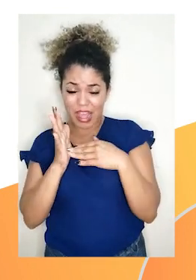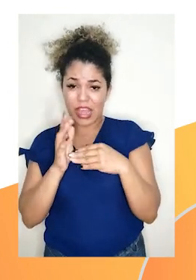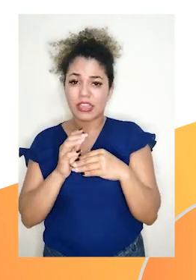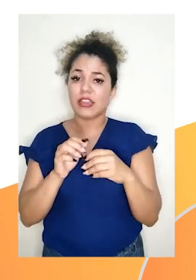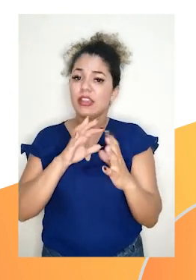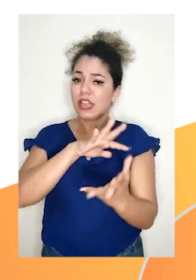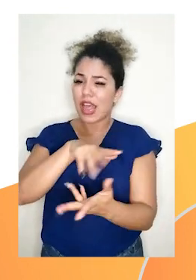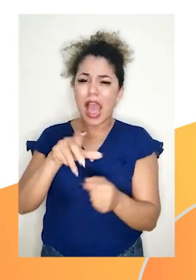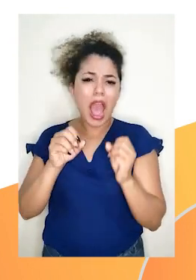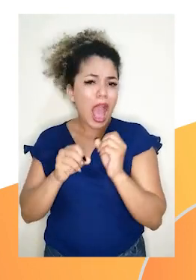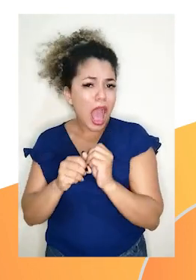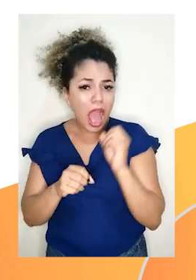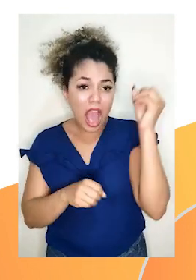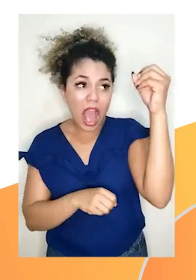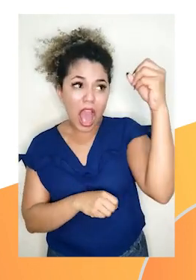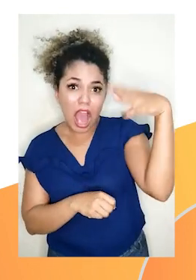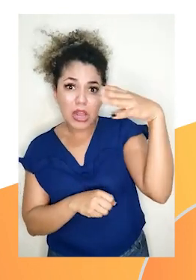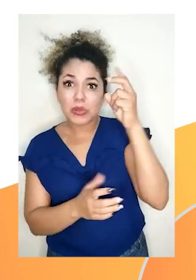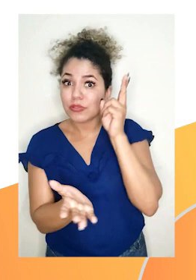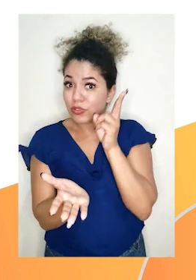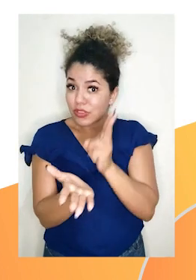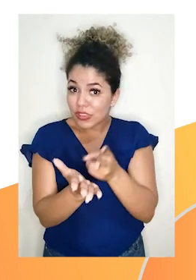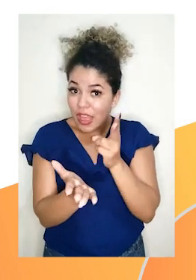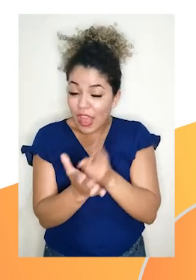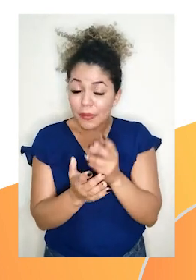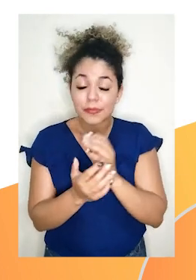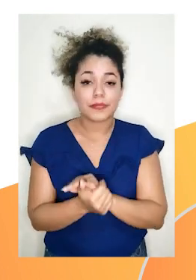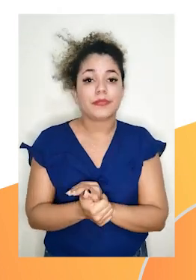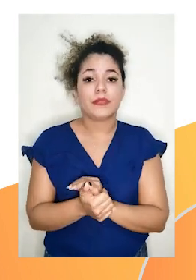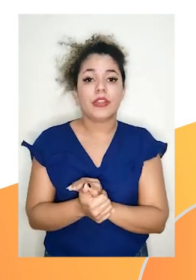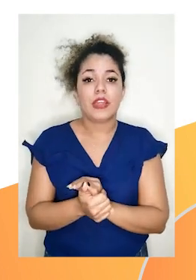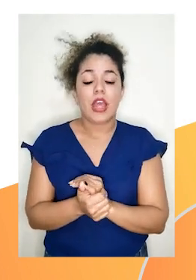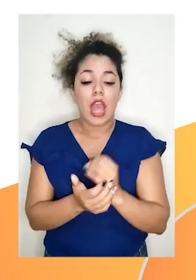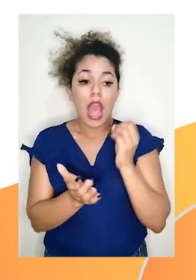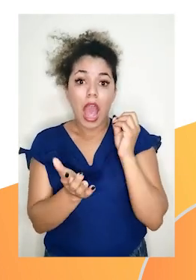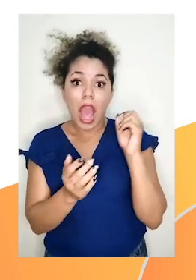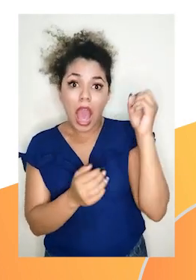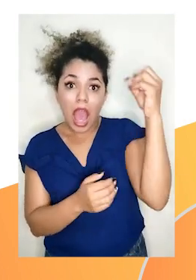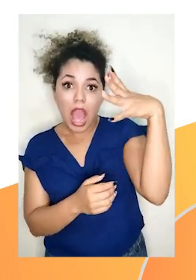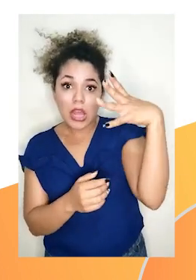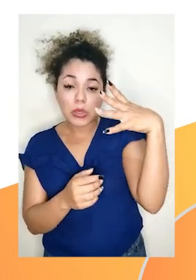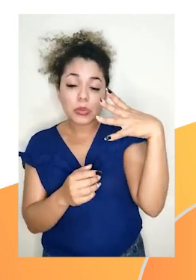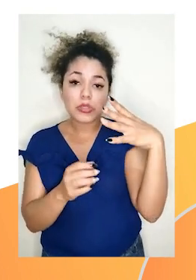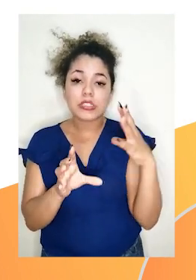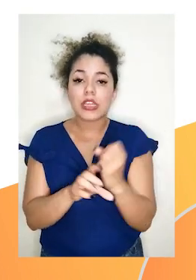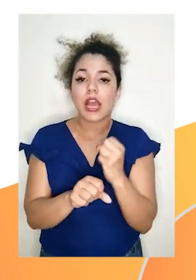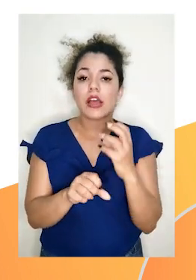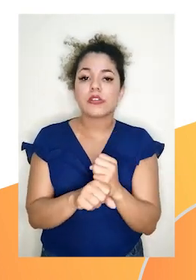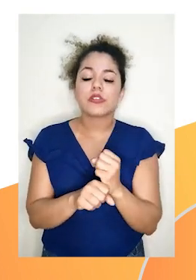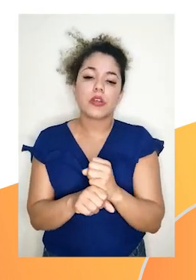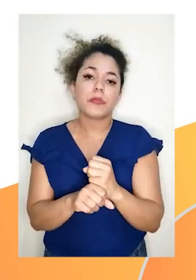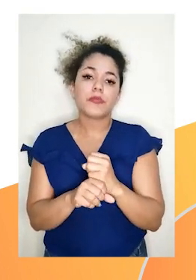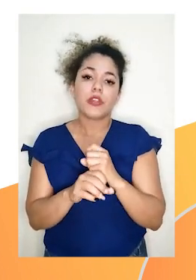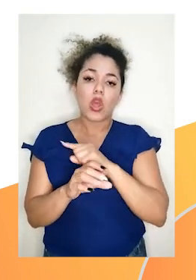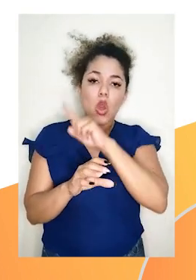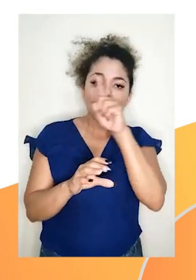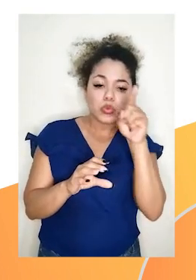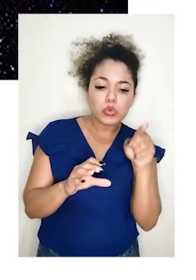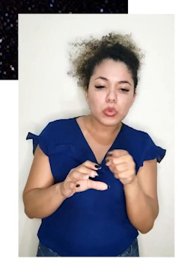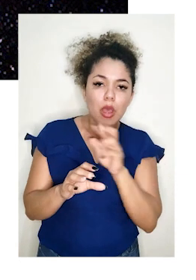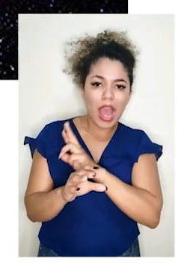a mesma. A luminosidade é o cálculo do raio da estrela, do seu diâmetro, pela sua temperatura